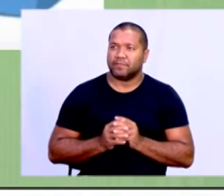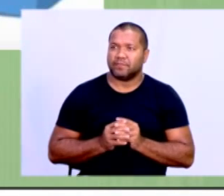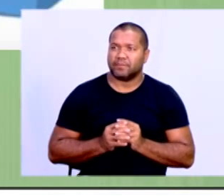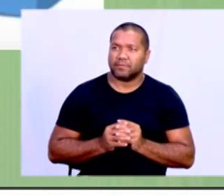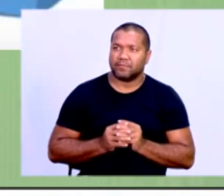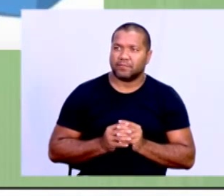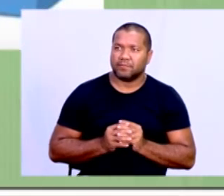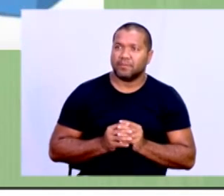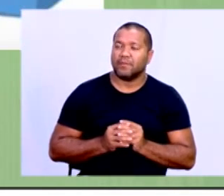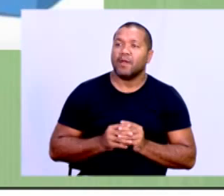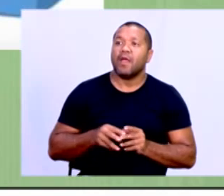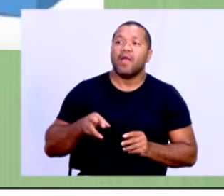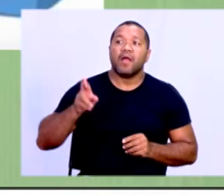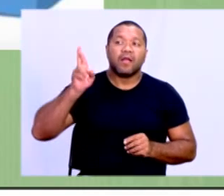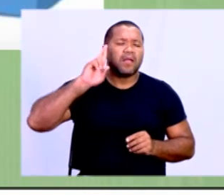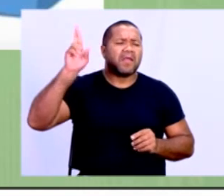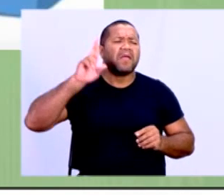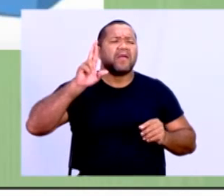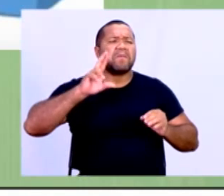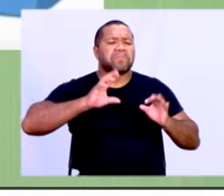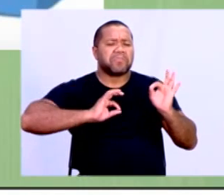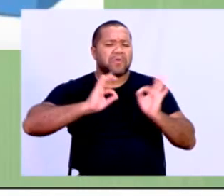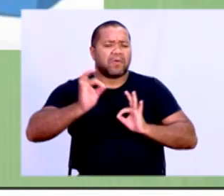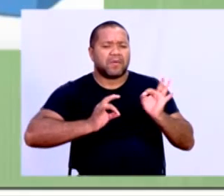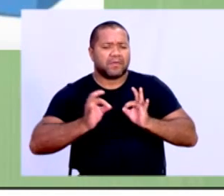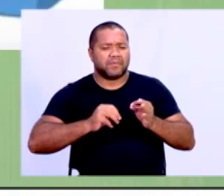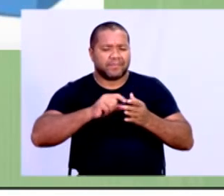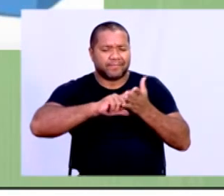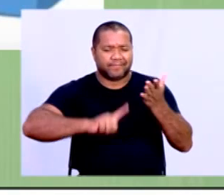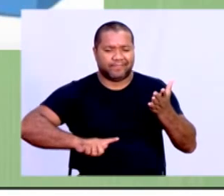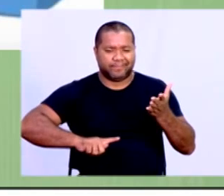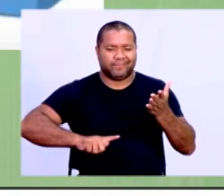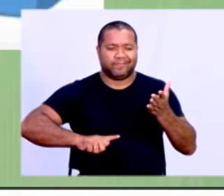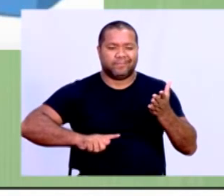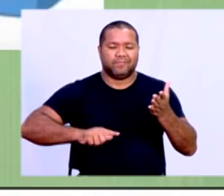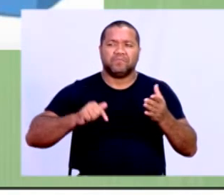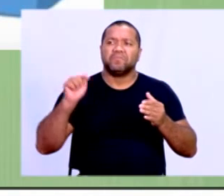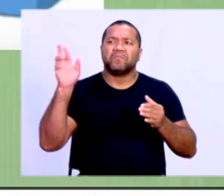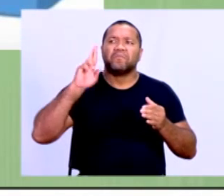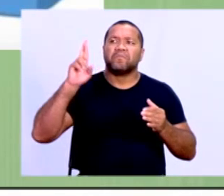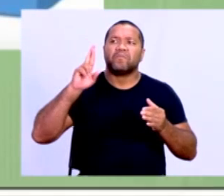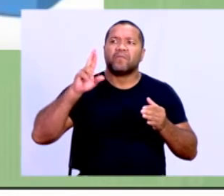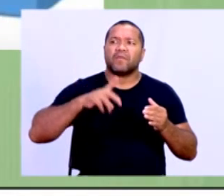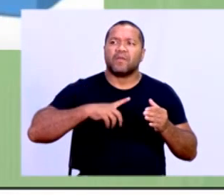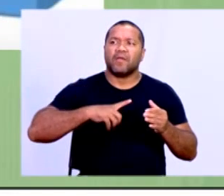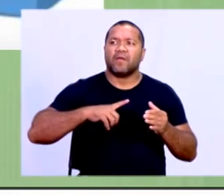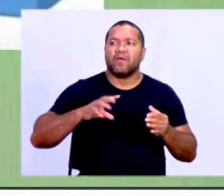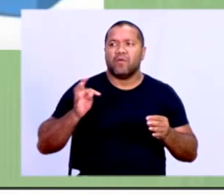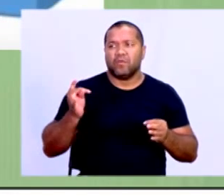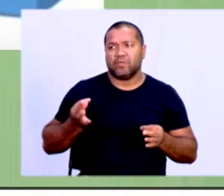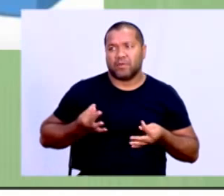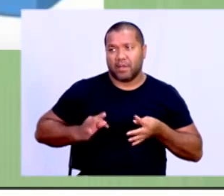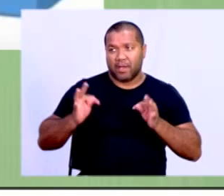ordenadas. Quem que ordenou essa lista aqui? É o meu Product Owner.